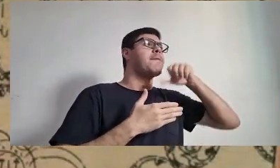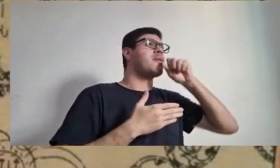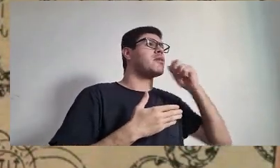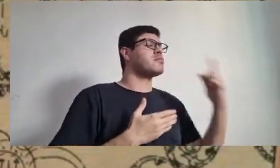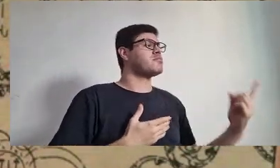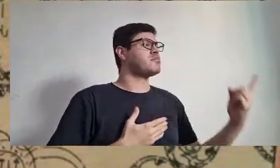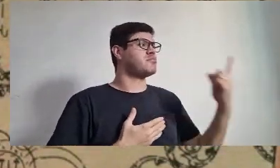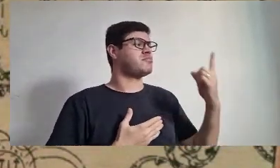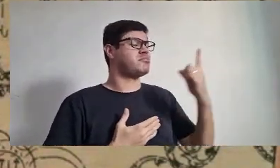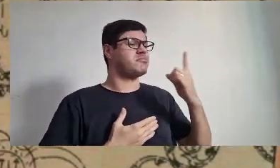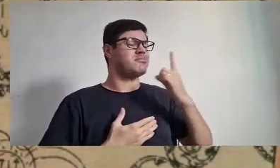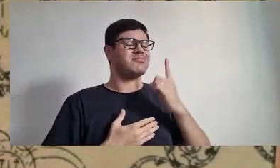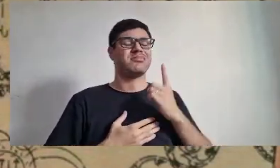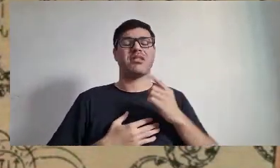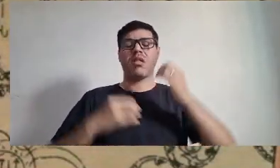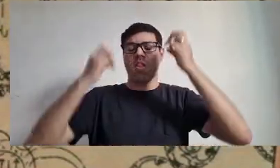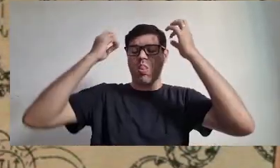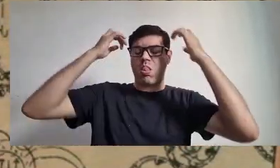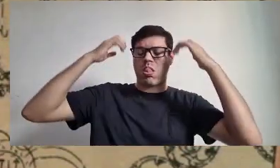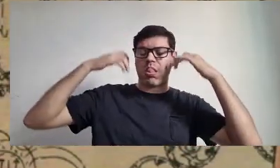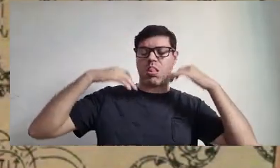tudo suada,